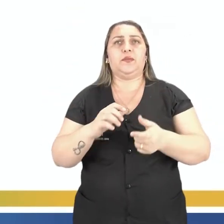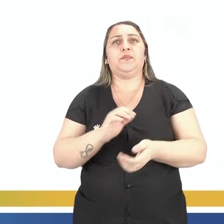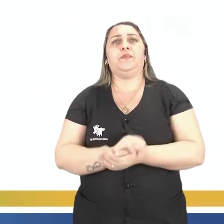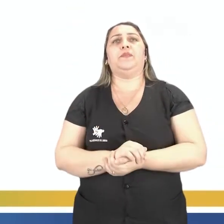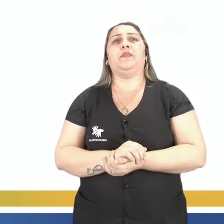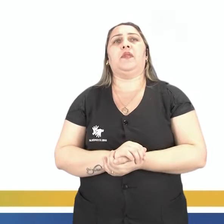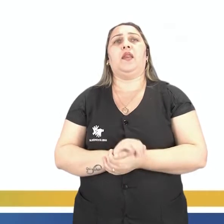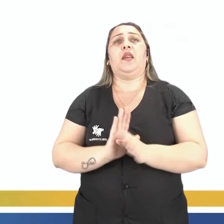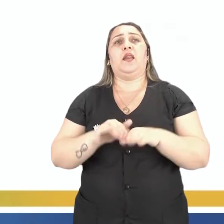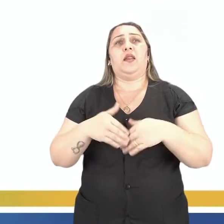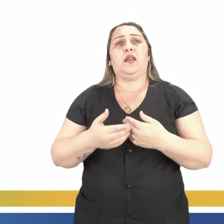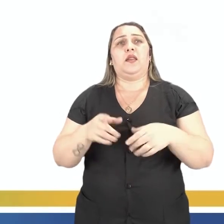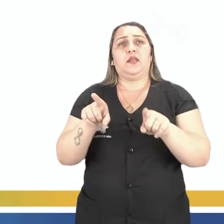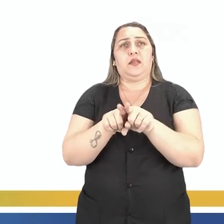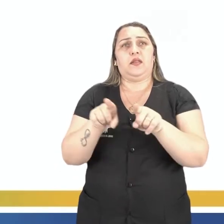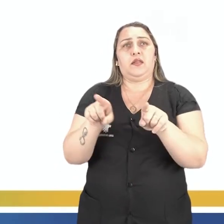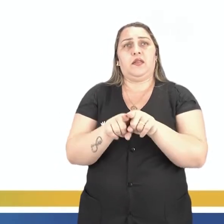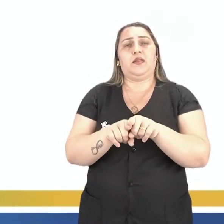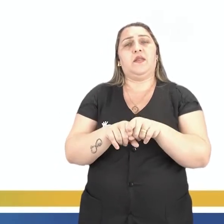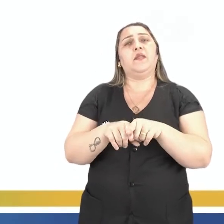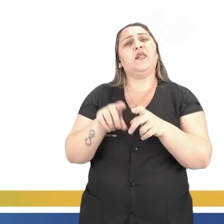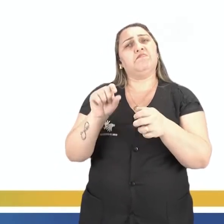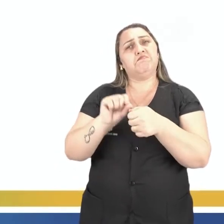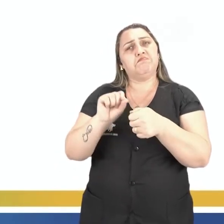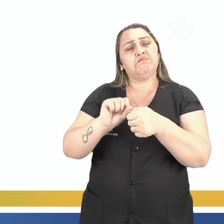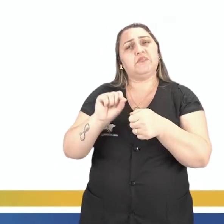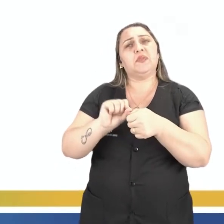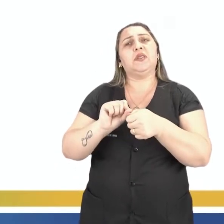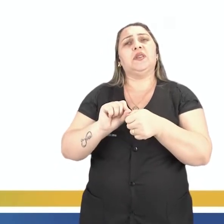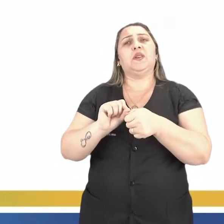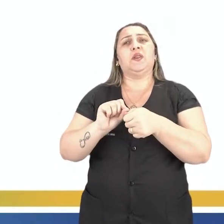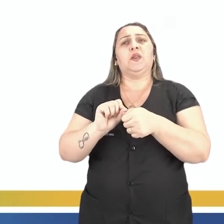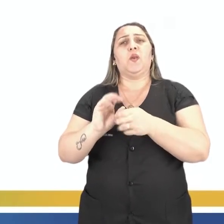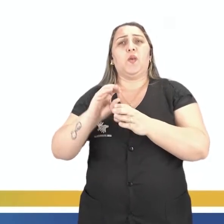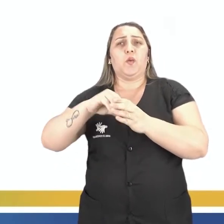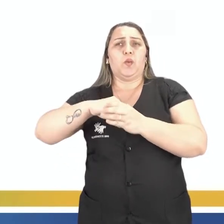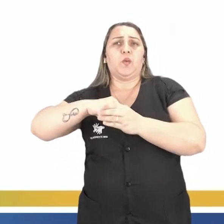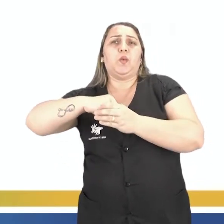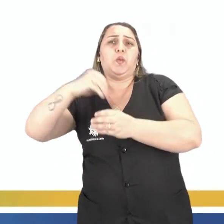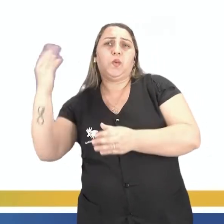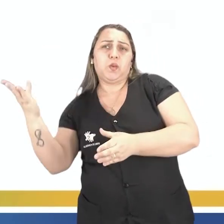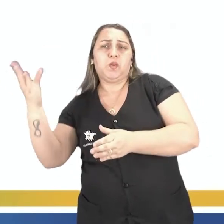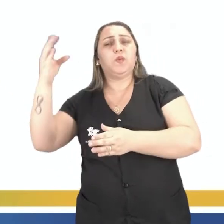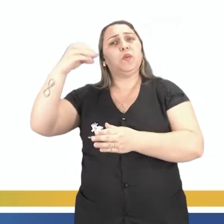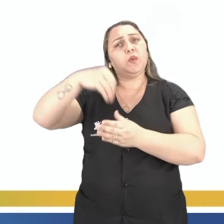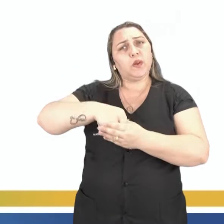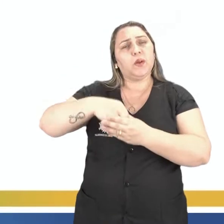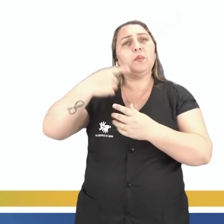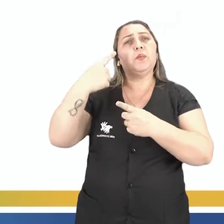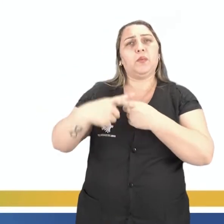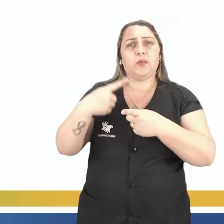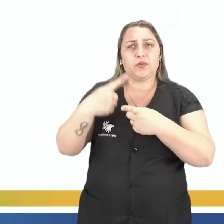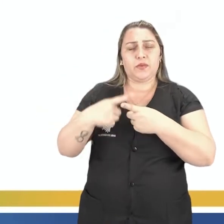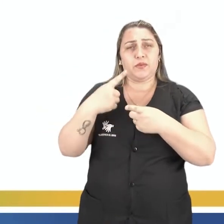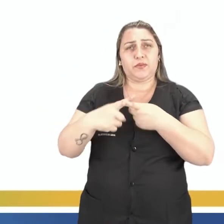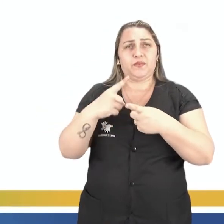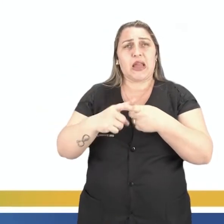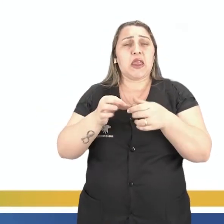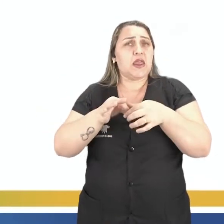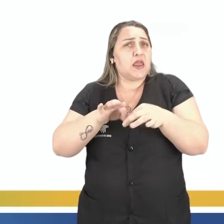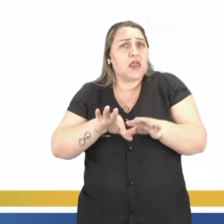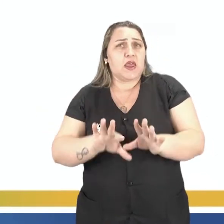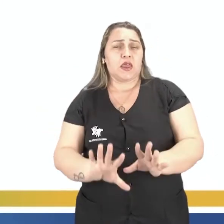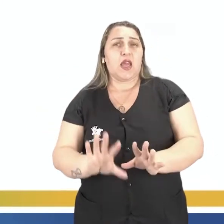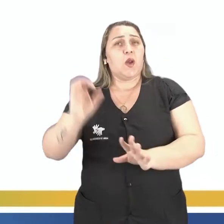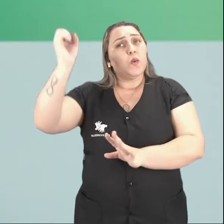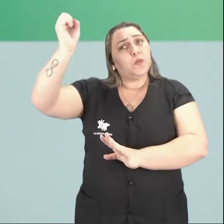gente? E as suas obras são criadas para criar tensões entre o interior e o exterior. Por quê? Porque quando eu deixo